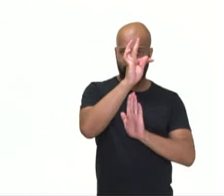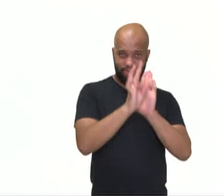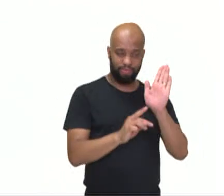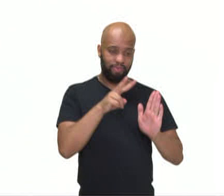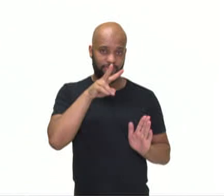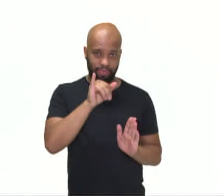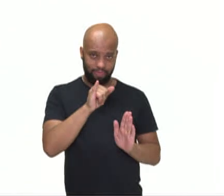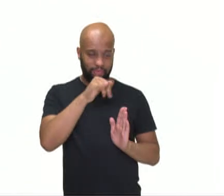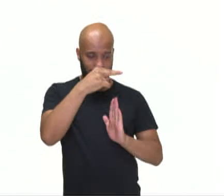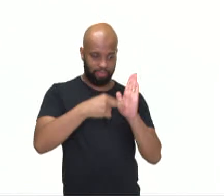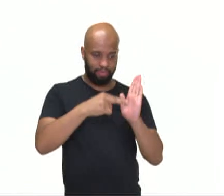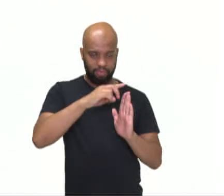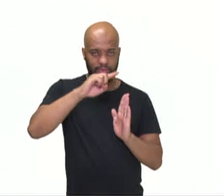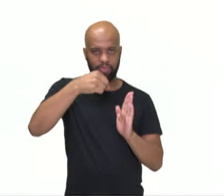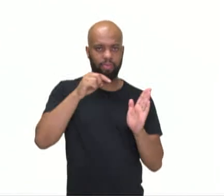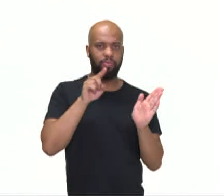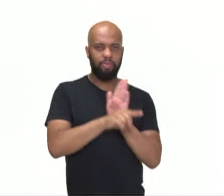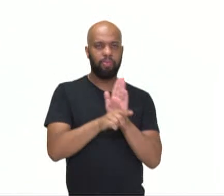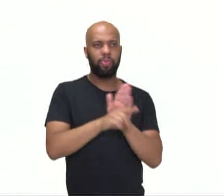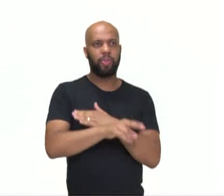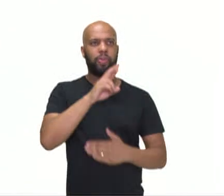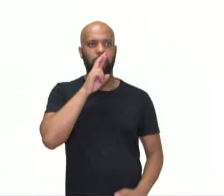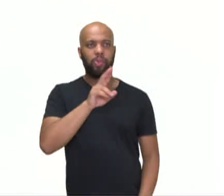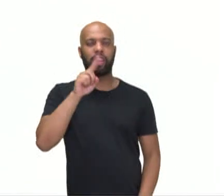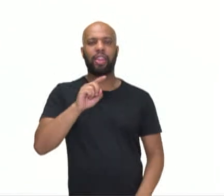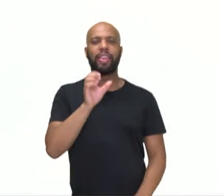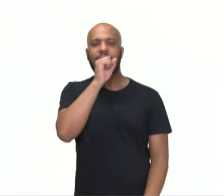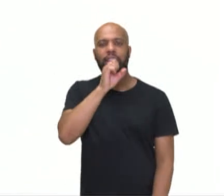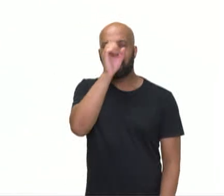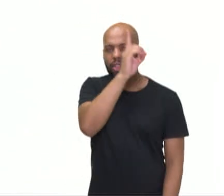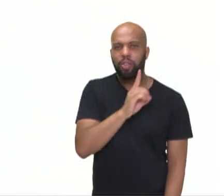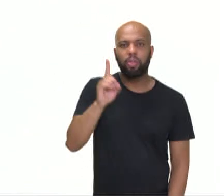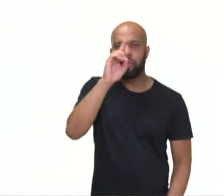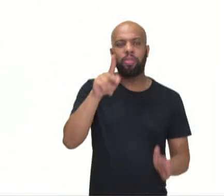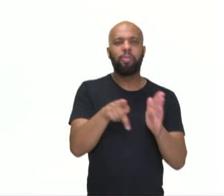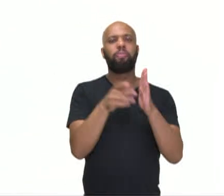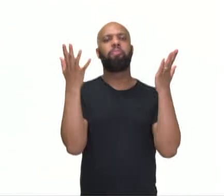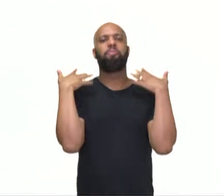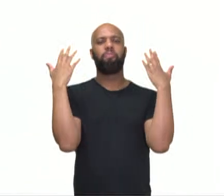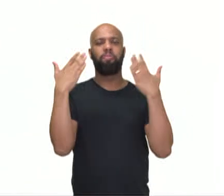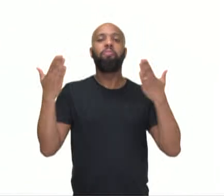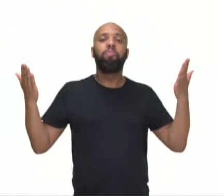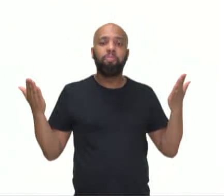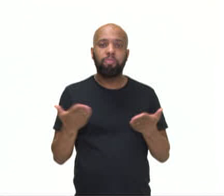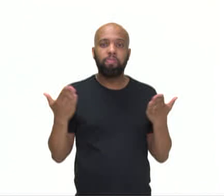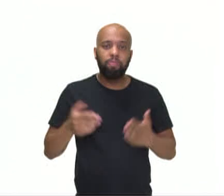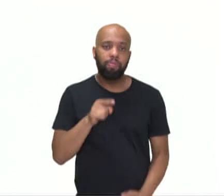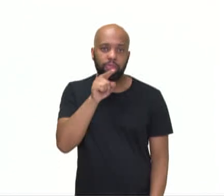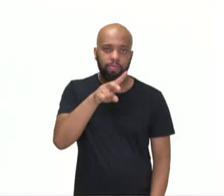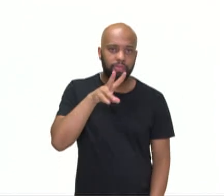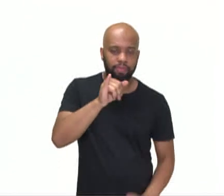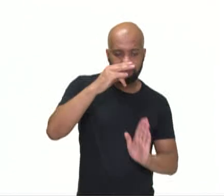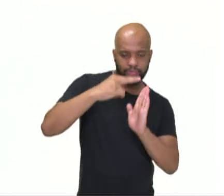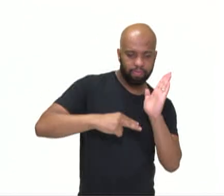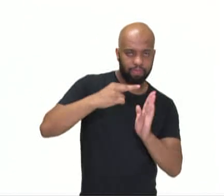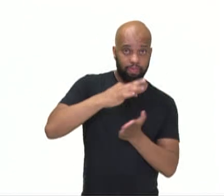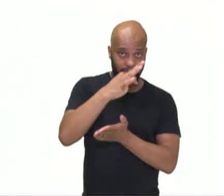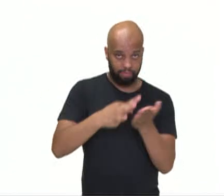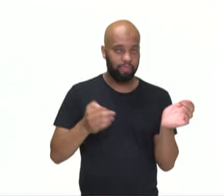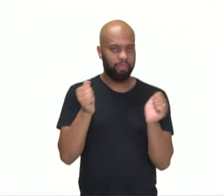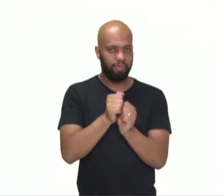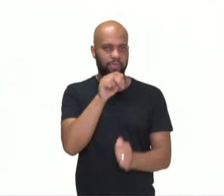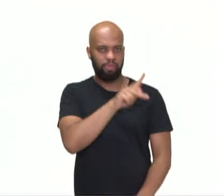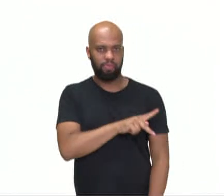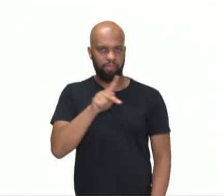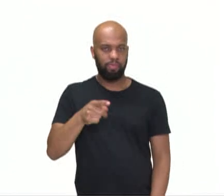de semana de verão. It's hot in United States in summer. In Washington State, it doesn't rain much, but